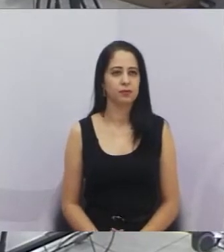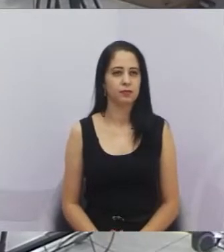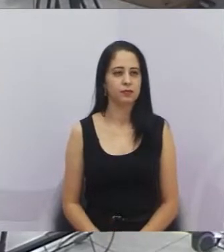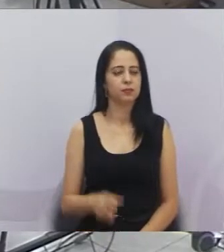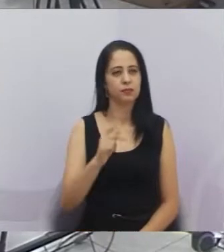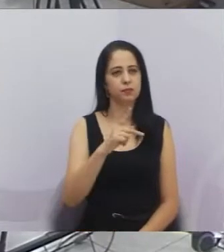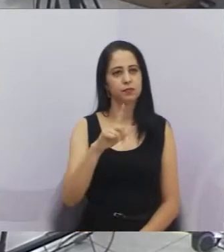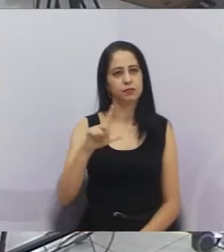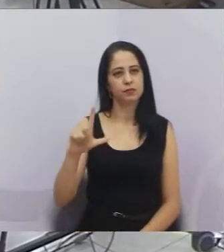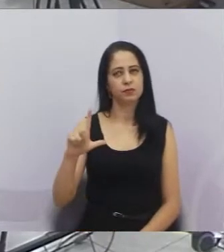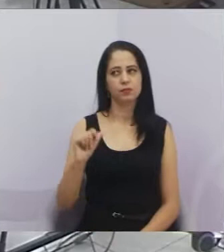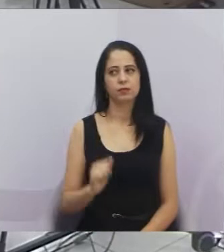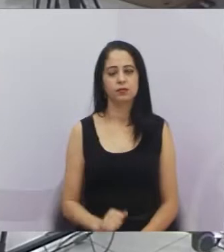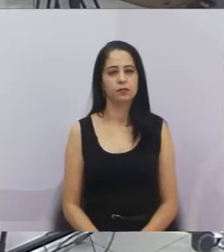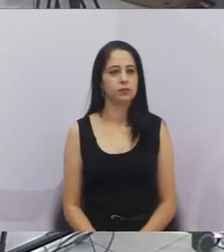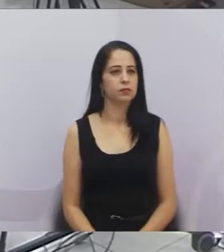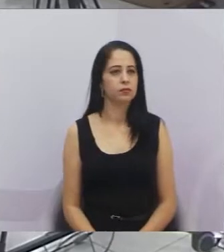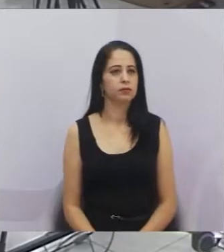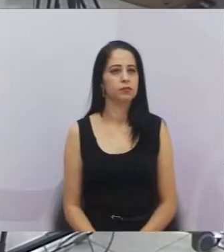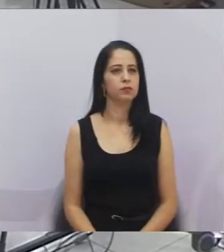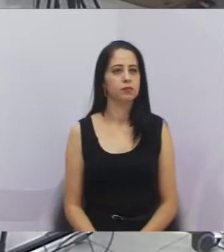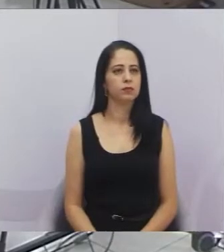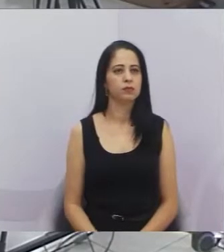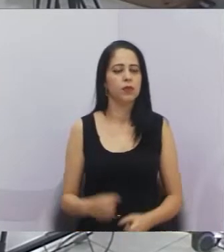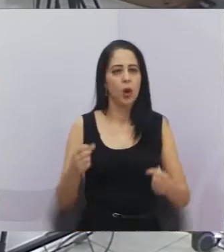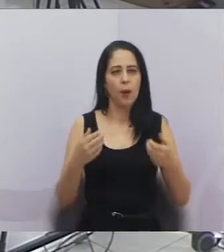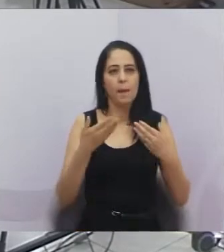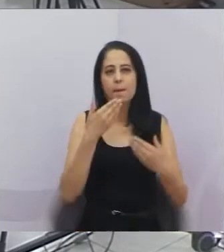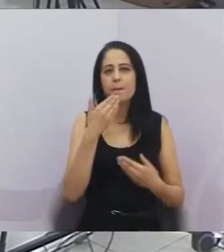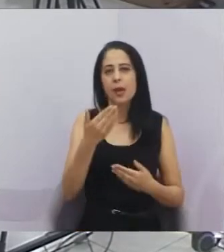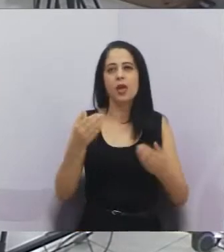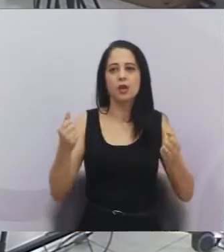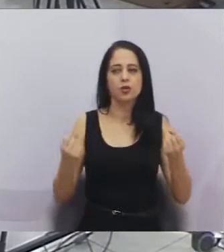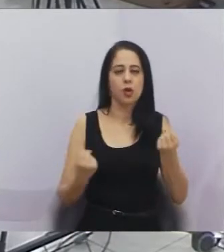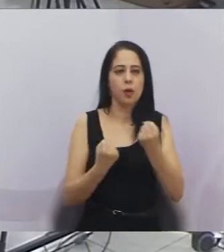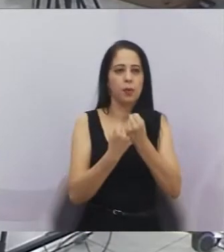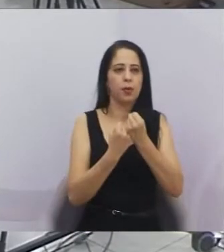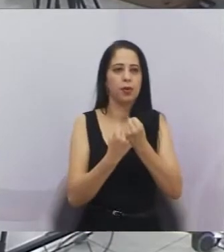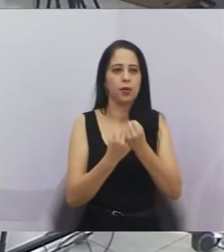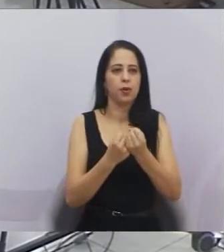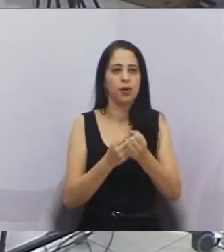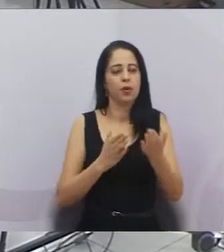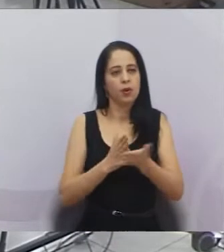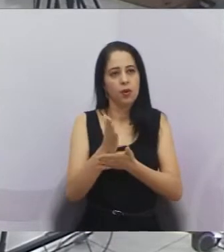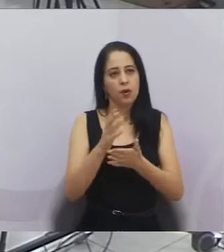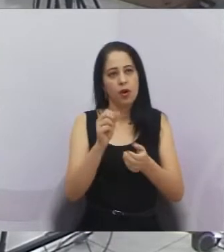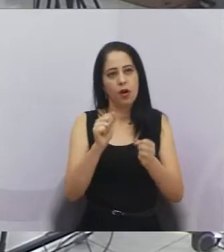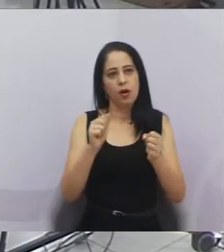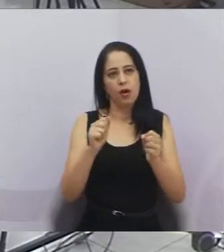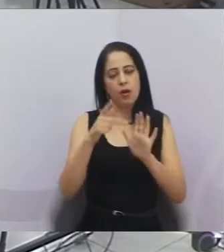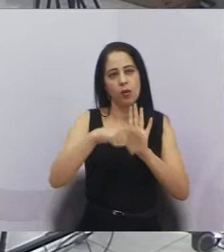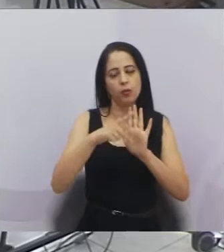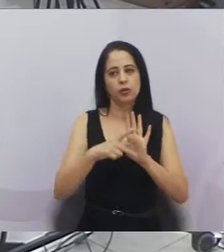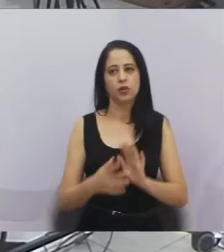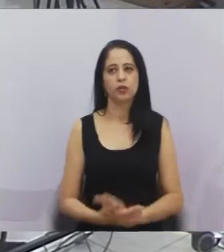CMPIR de Jacareí. Conto com o apoio dos novos pares para aprovação desse projeto.